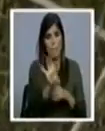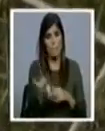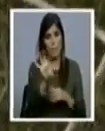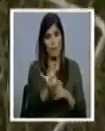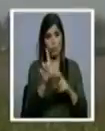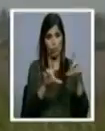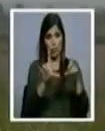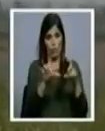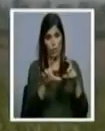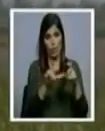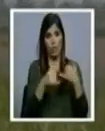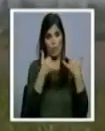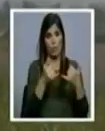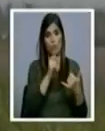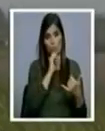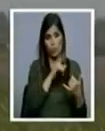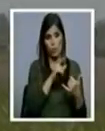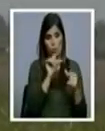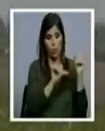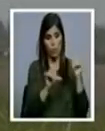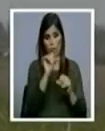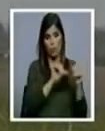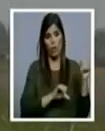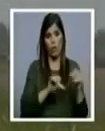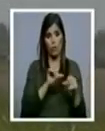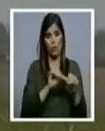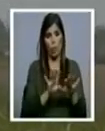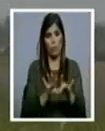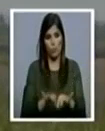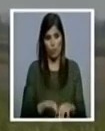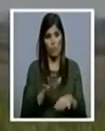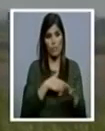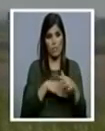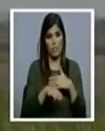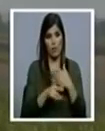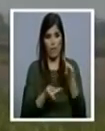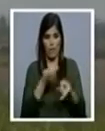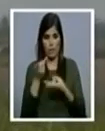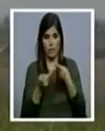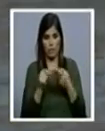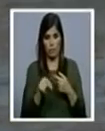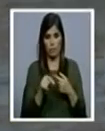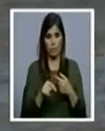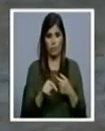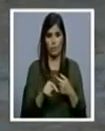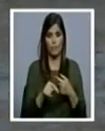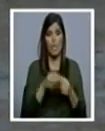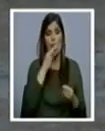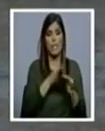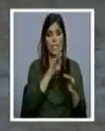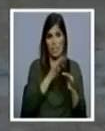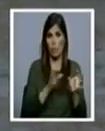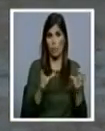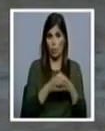portanto, tiramos fotografia e depois podemos, até no laboratório ou no computador, fazer esta avaliação. Em